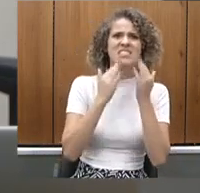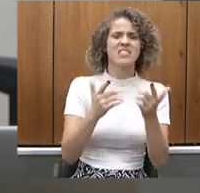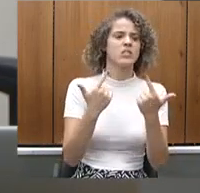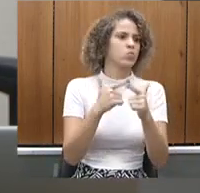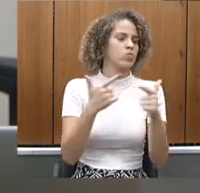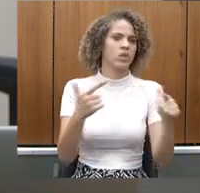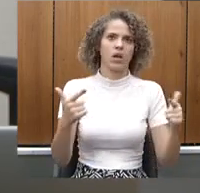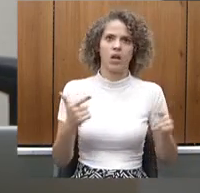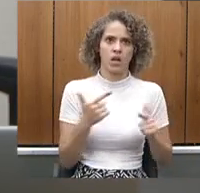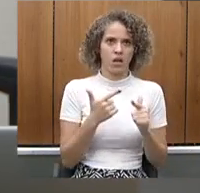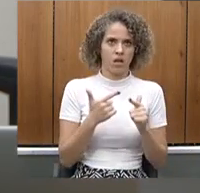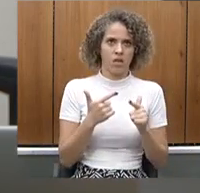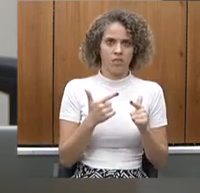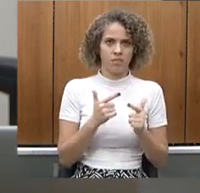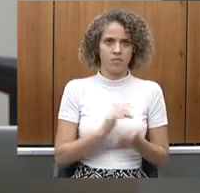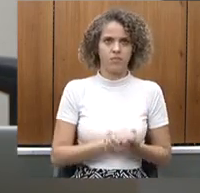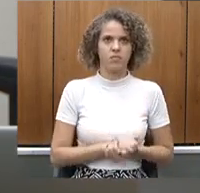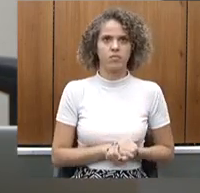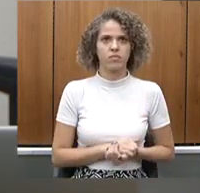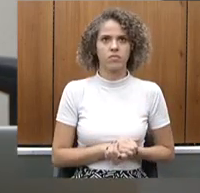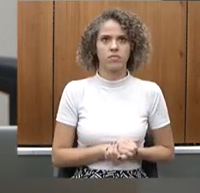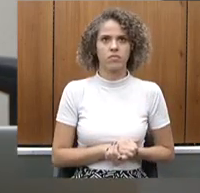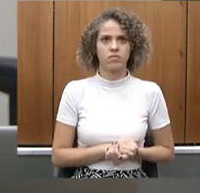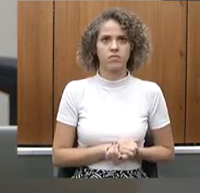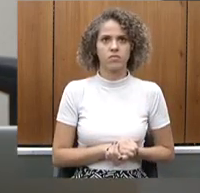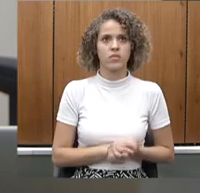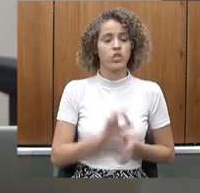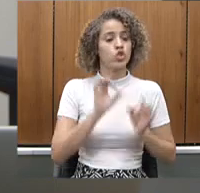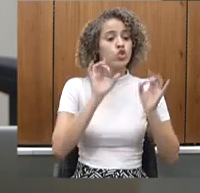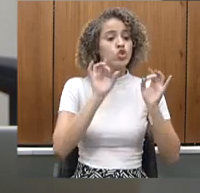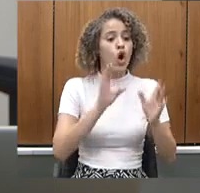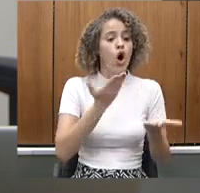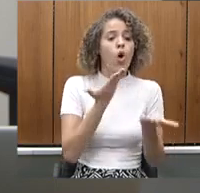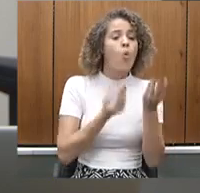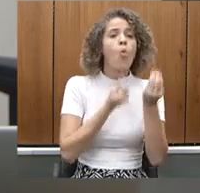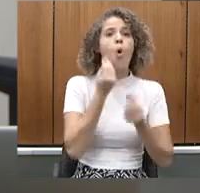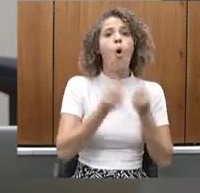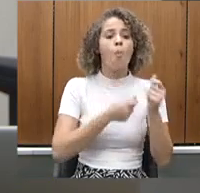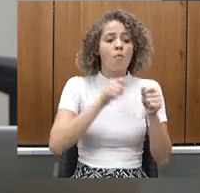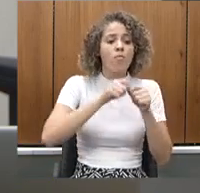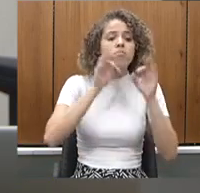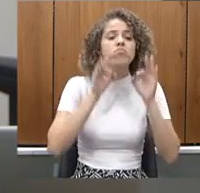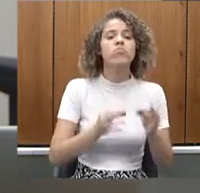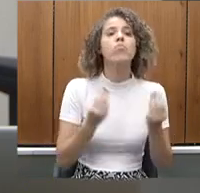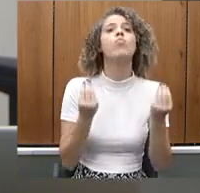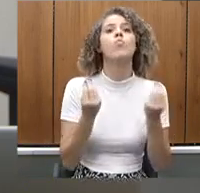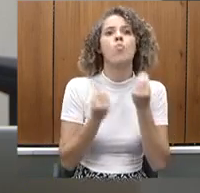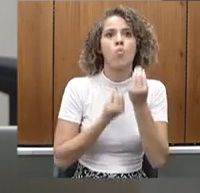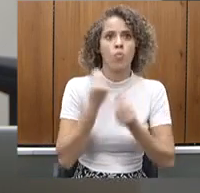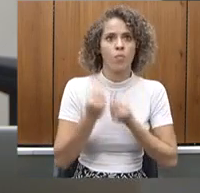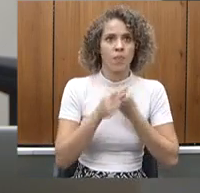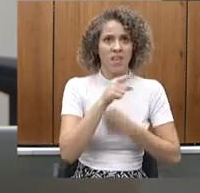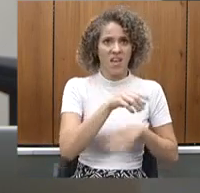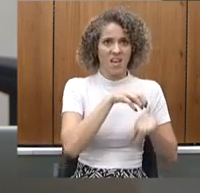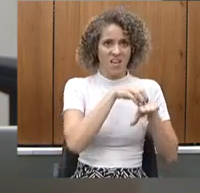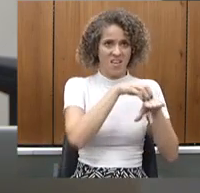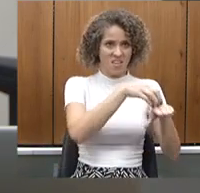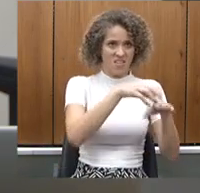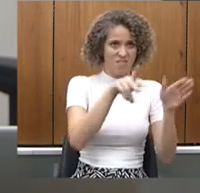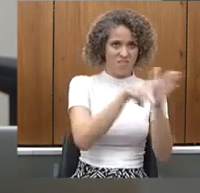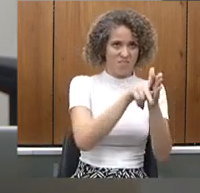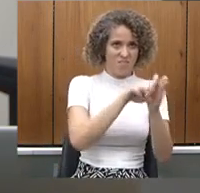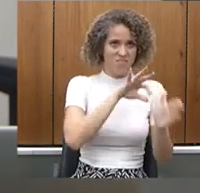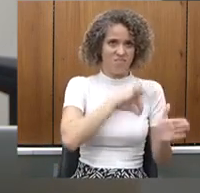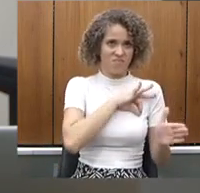instituição pública e mas isso só é feito porque a viatura da Patrulha de